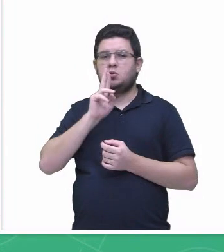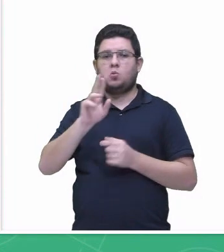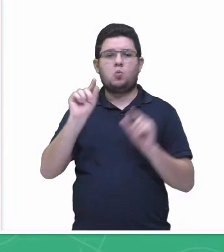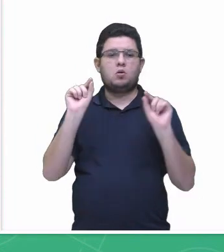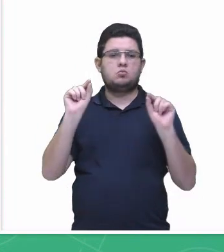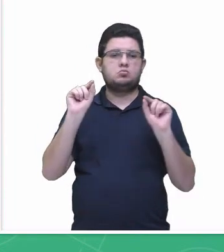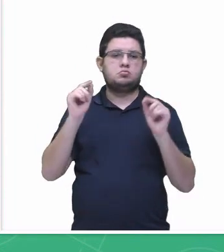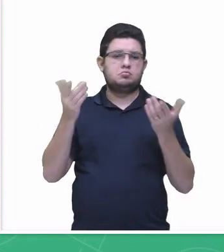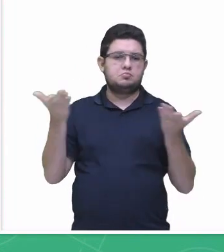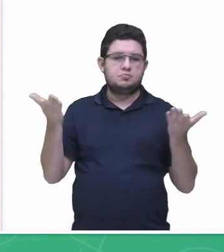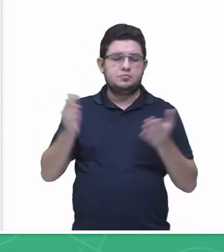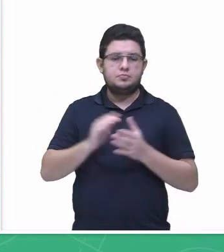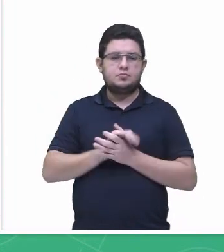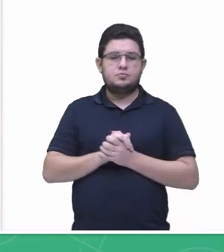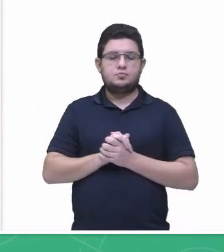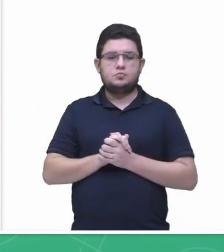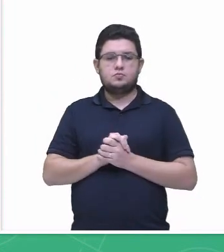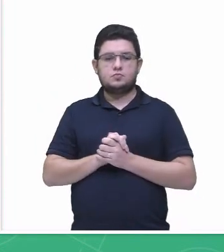marcou.